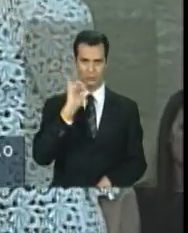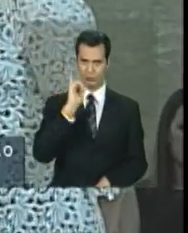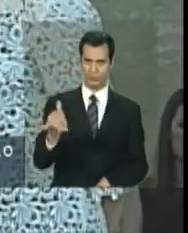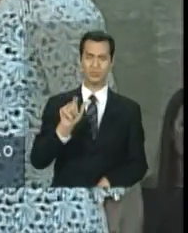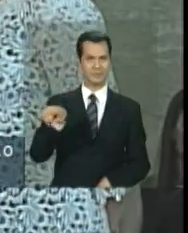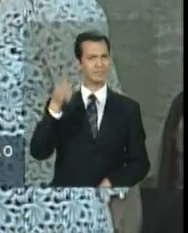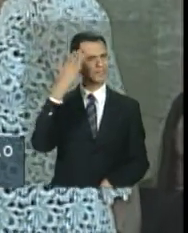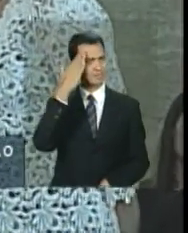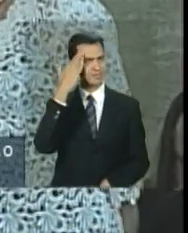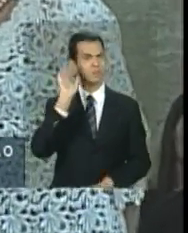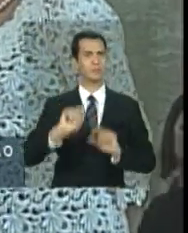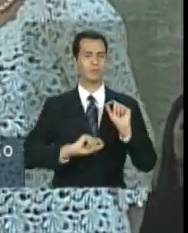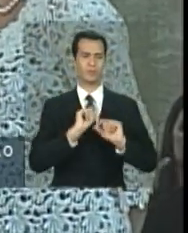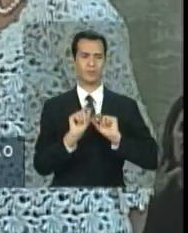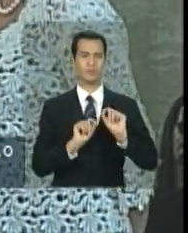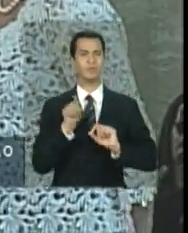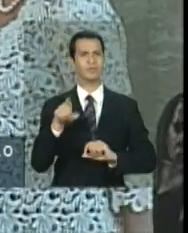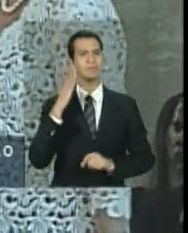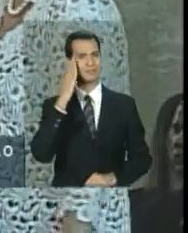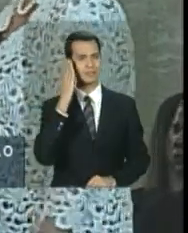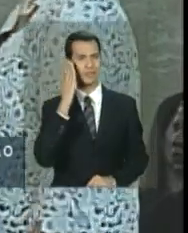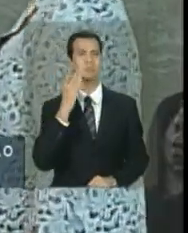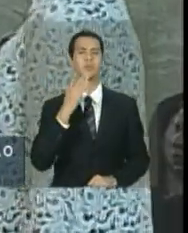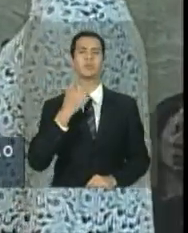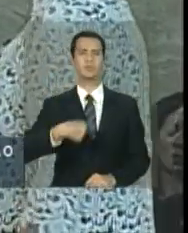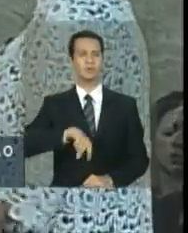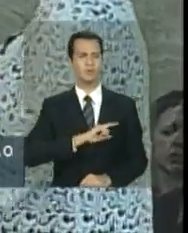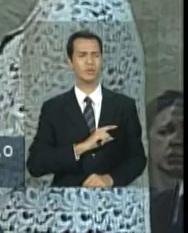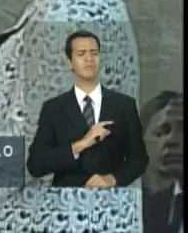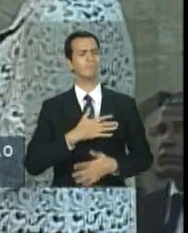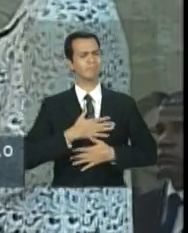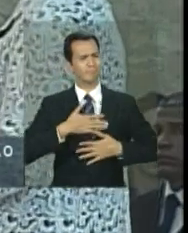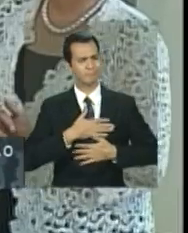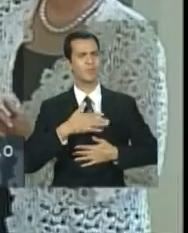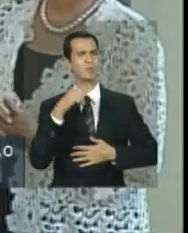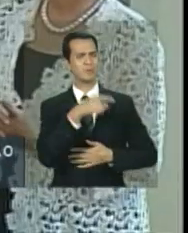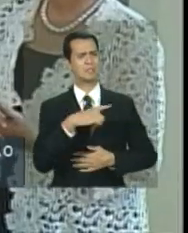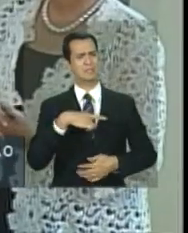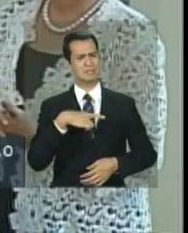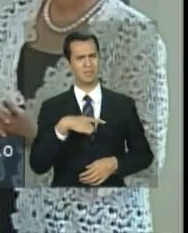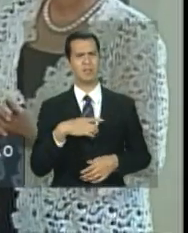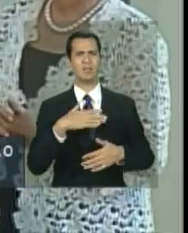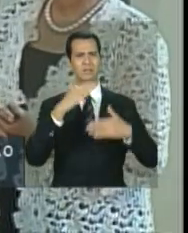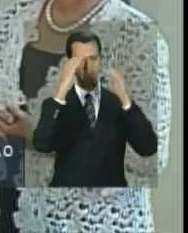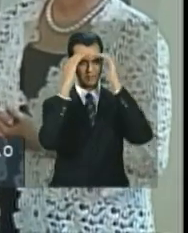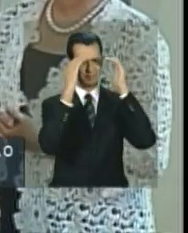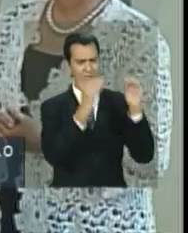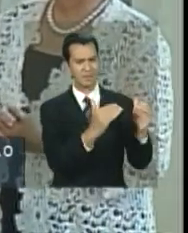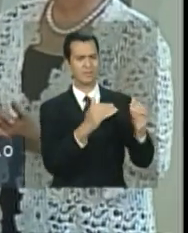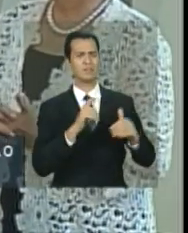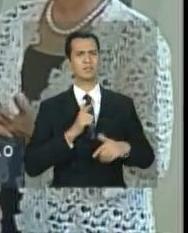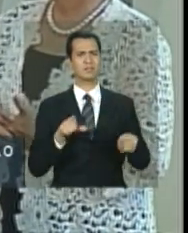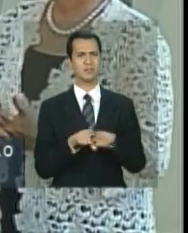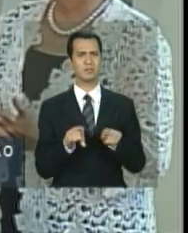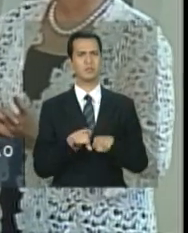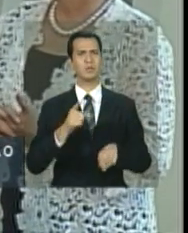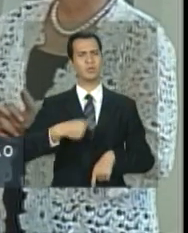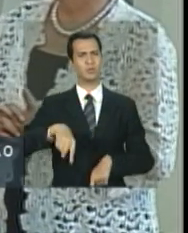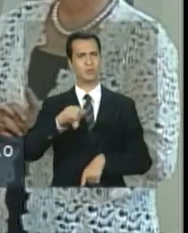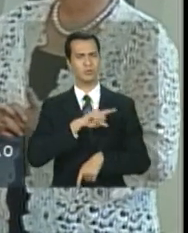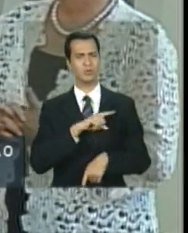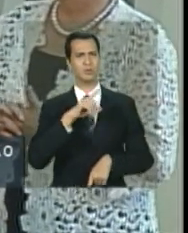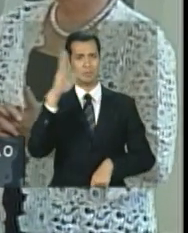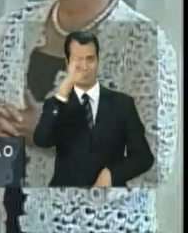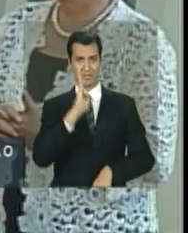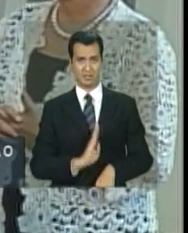absoluta, o quanto é querida na cidade de São Paulo, o quanto é respeitada, o quanto todos nós, brasileiros que